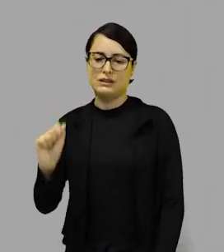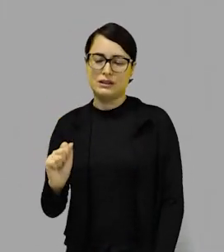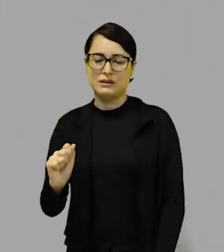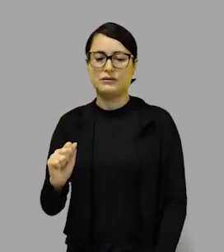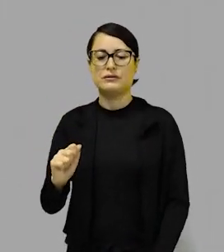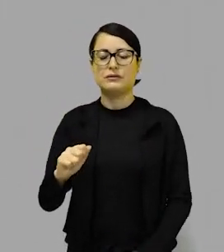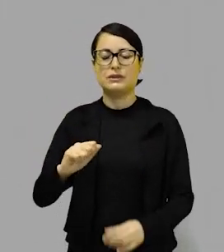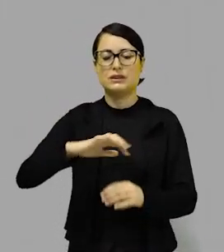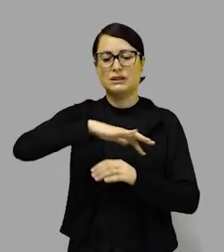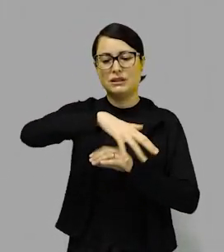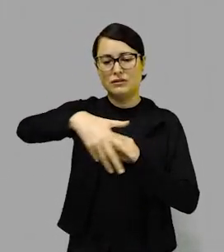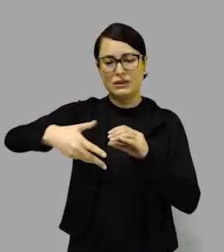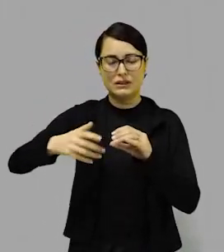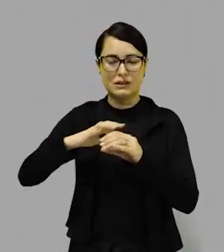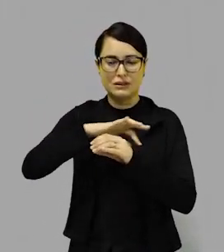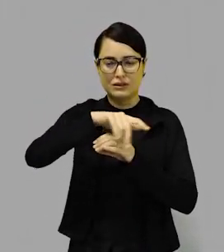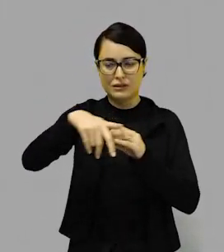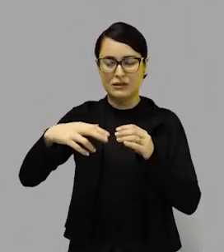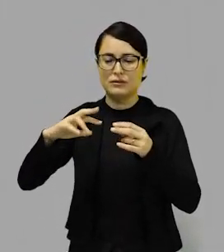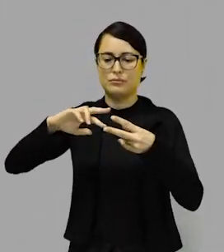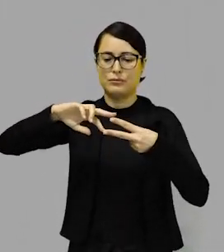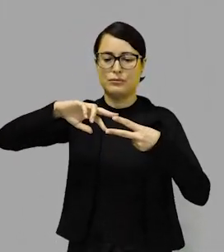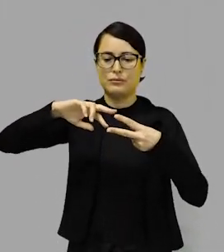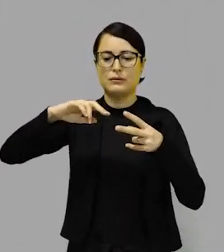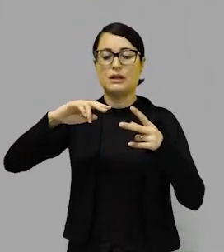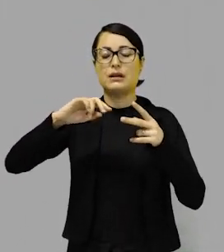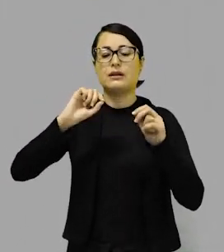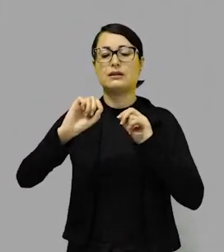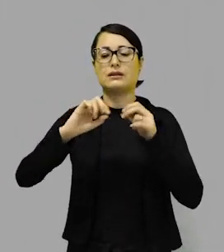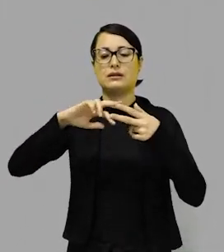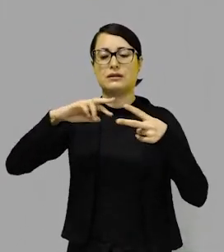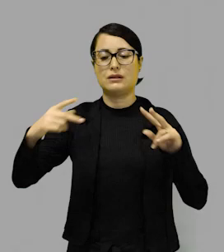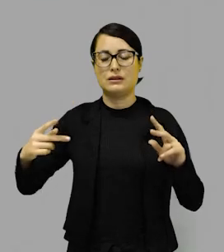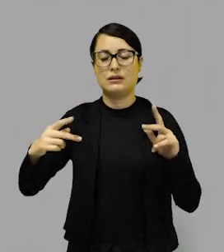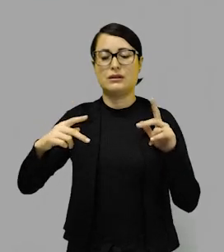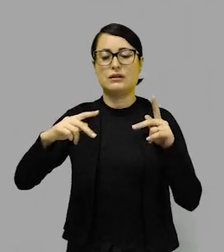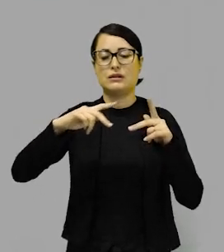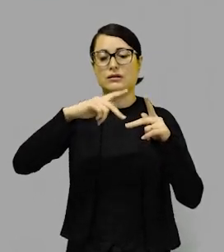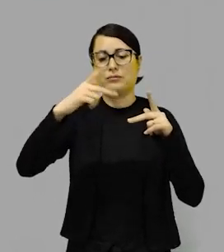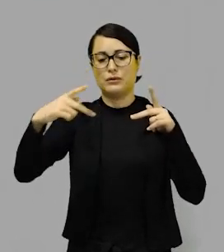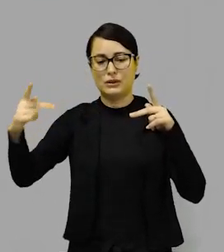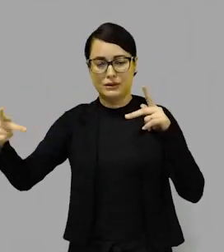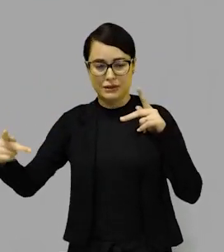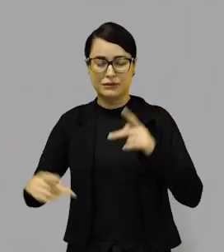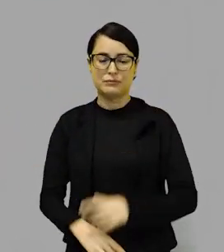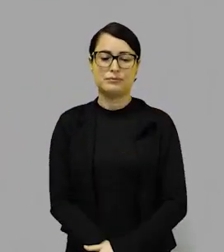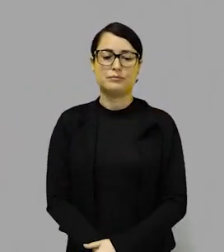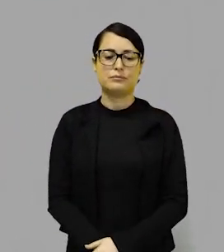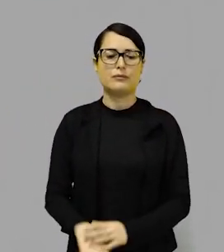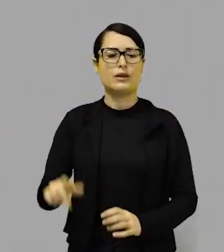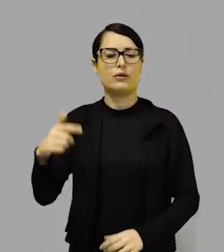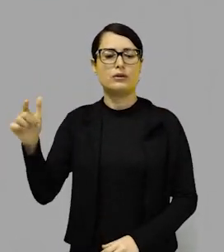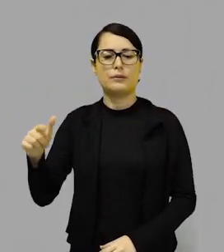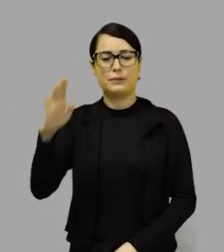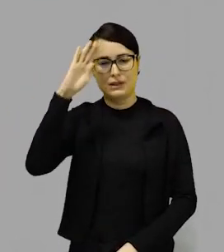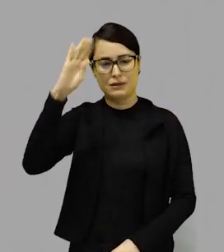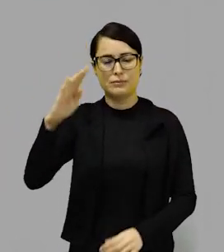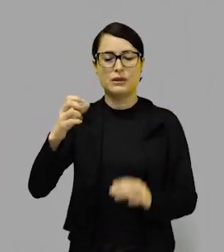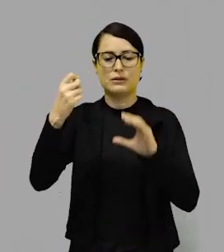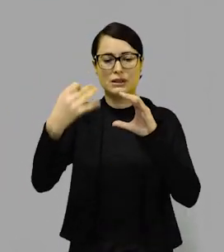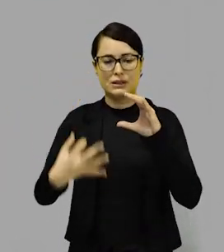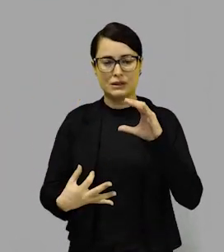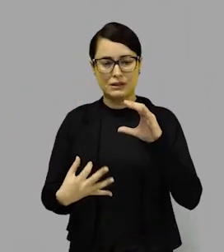E esse material genético vai estar ali envolto por proteínas. Gente, e outra principal característica dos vírus é que eles